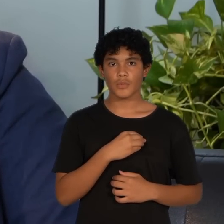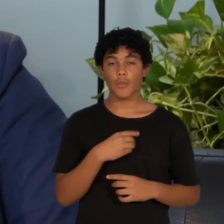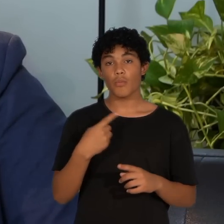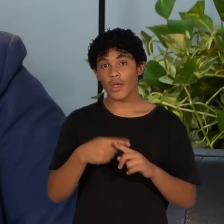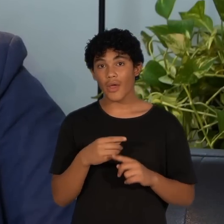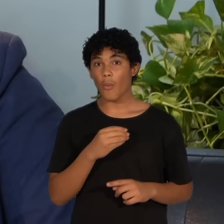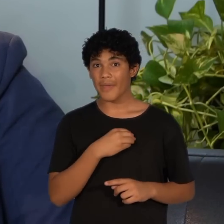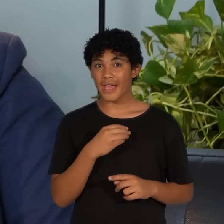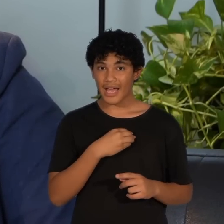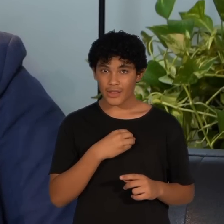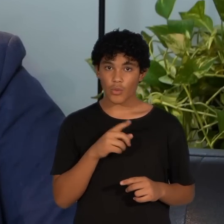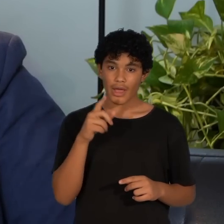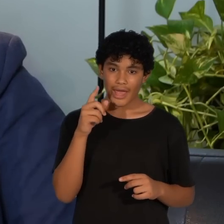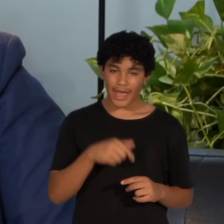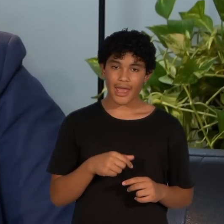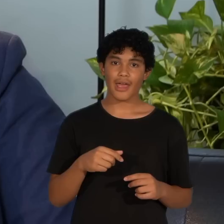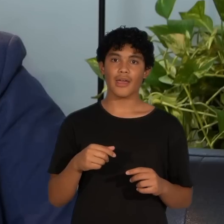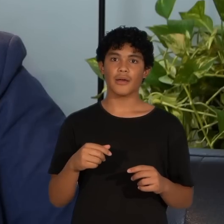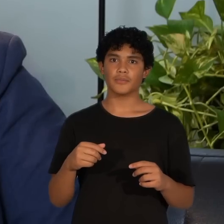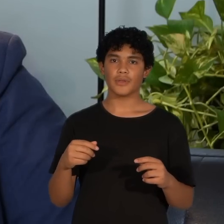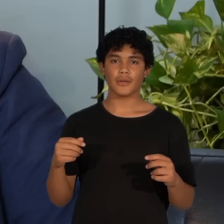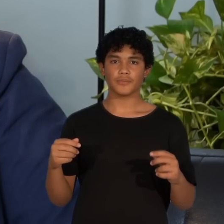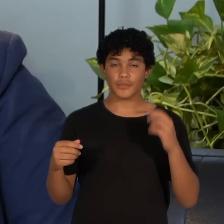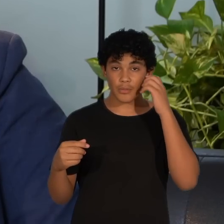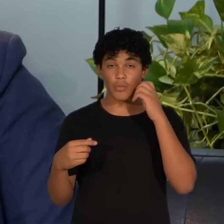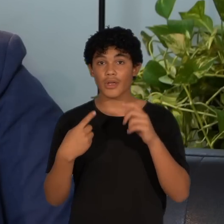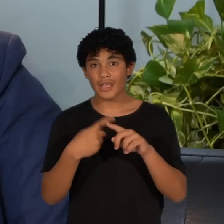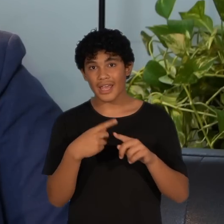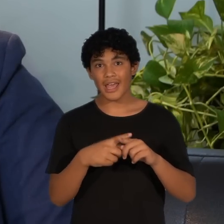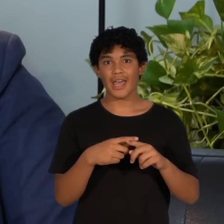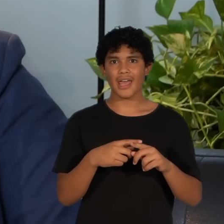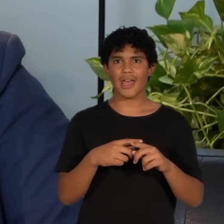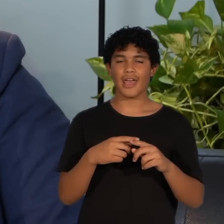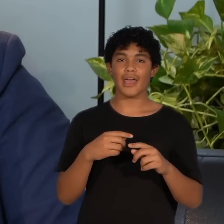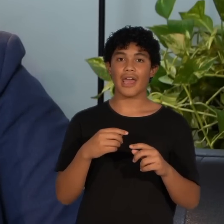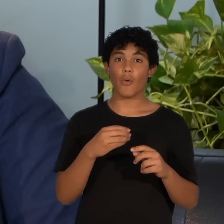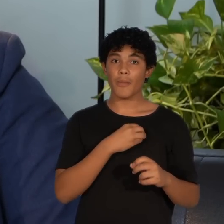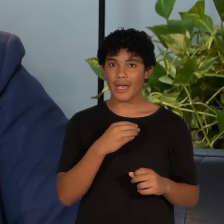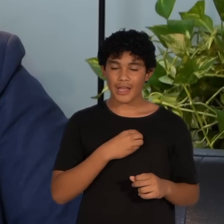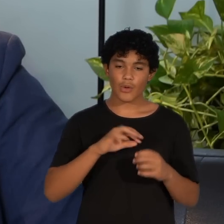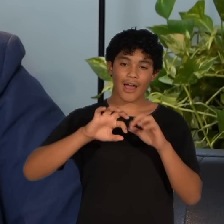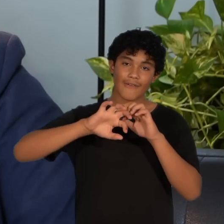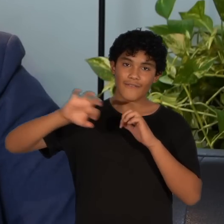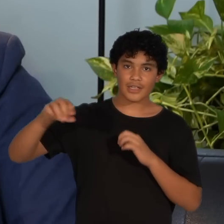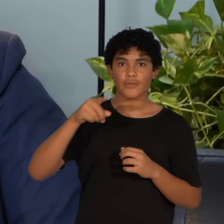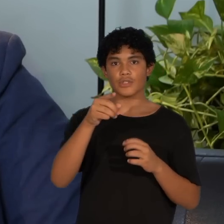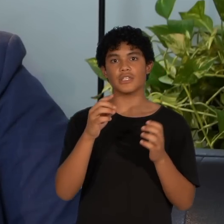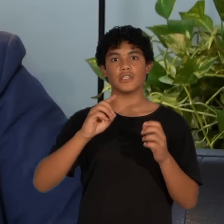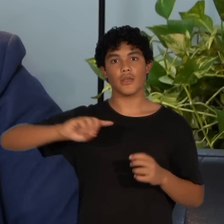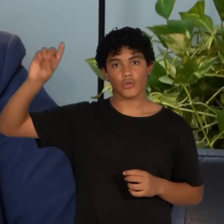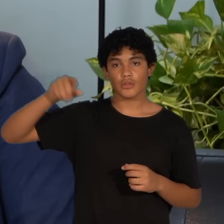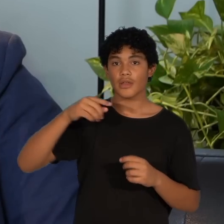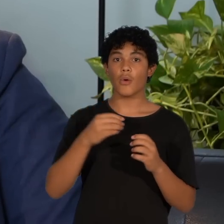João 3,4, o pecado é a transgressão da lei. Porque Jesus sabe que a transgressão da lei, ela traz afastamento de Deus,